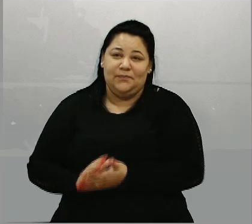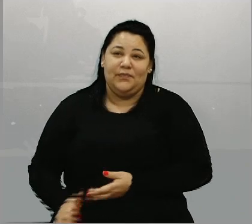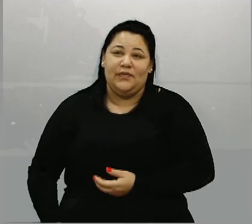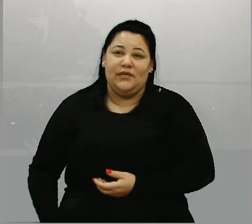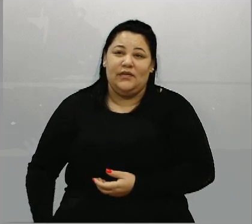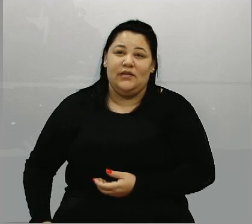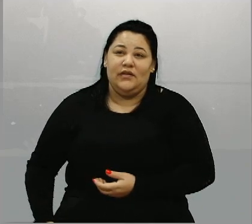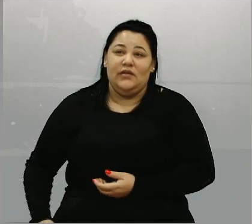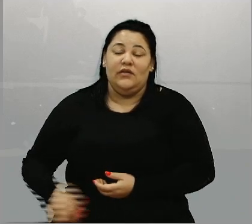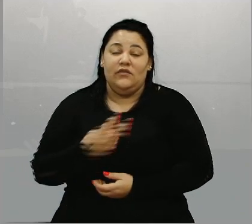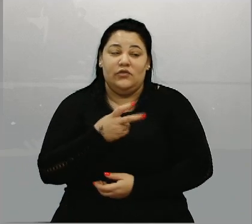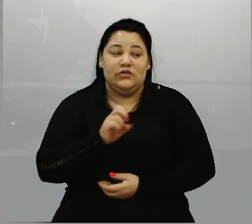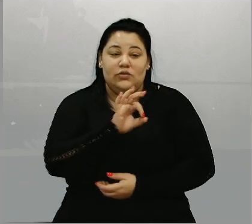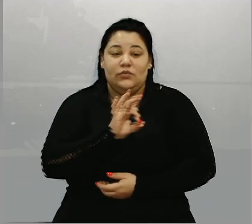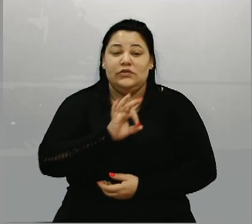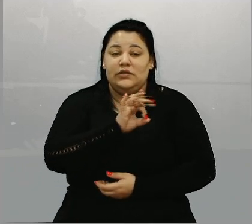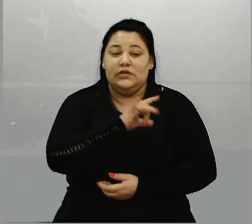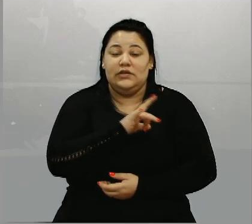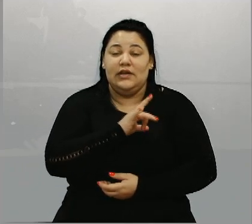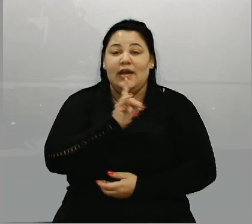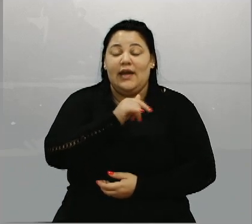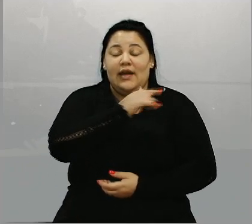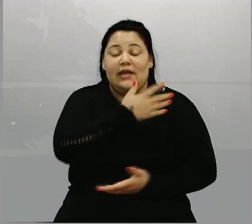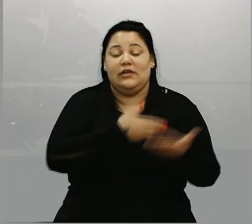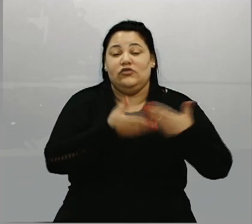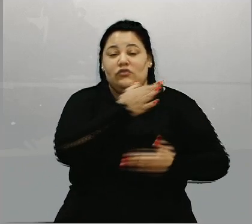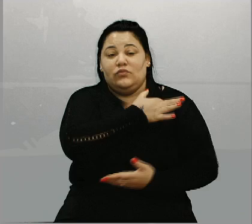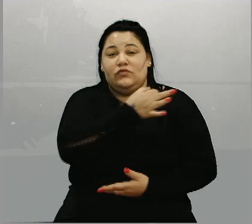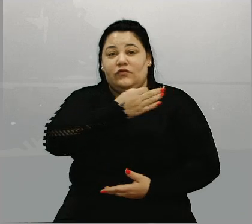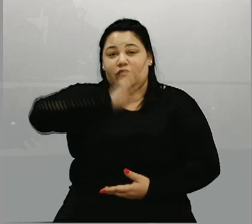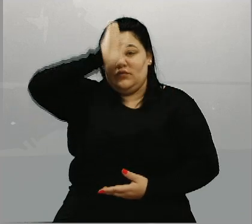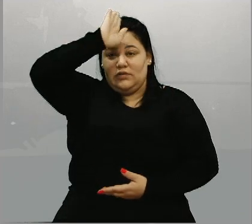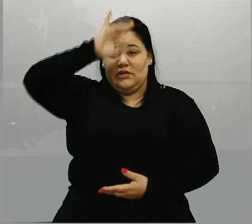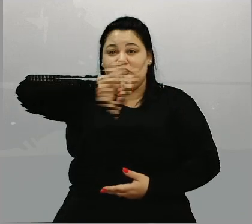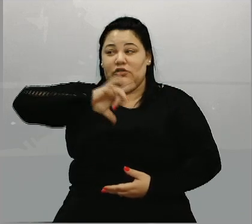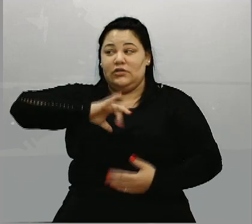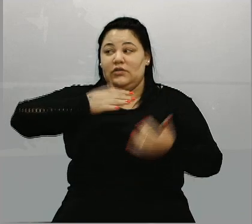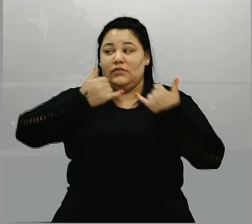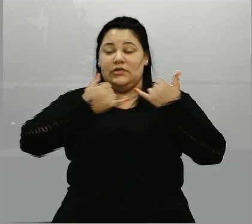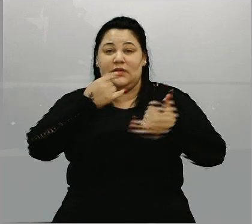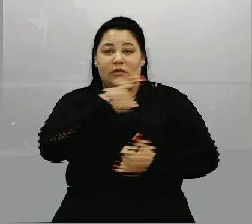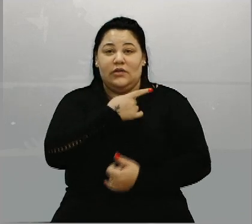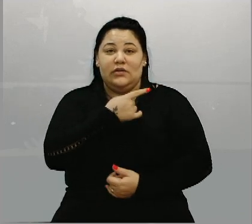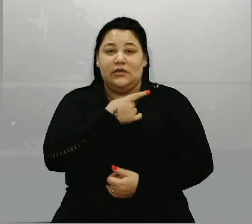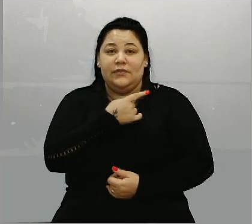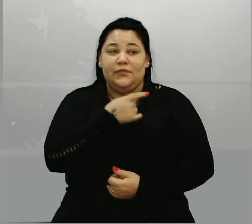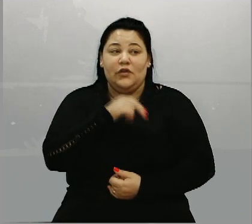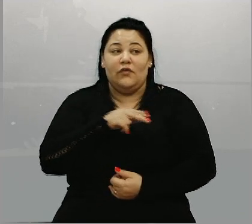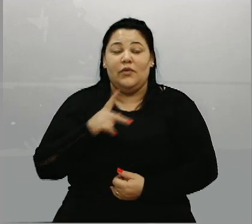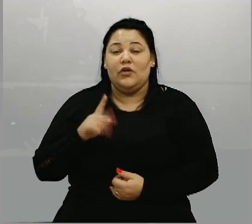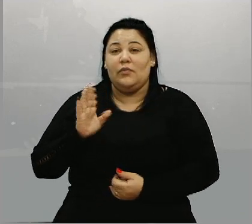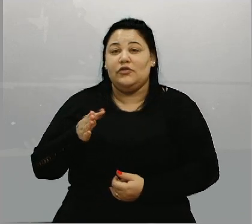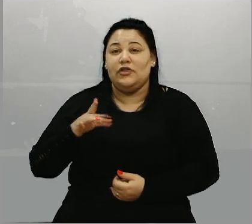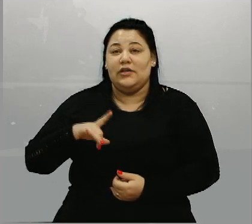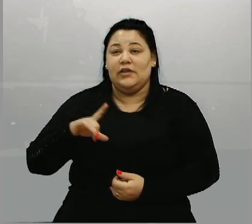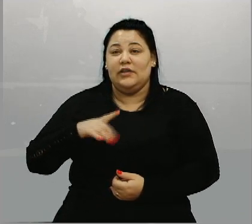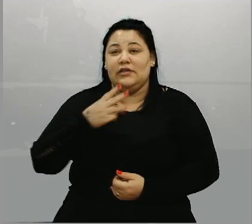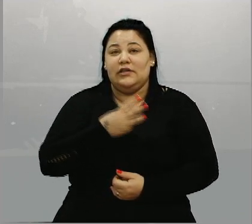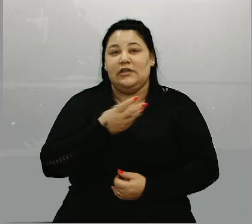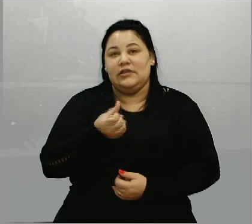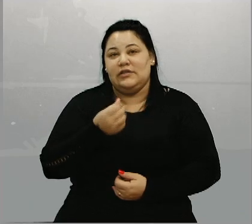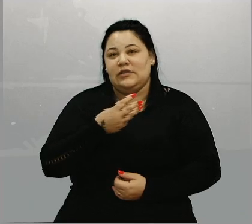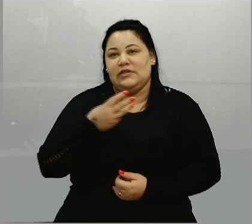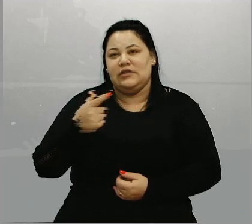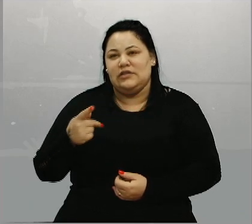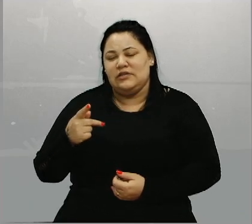que tem atendimento é atendido por bombeiro voluntário. Nós temos um exemplo aí de Nova Petrópolis, que já está aí há 36, 37 anos, Picada